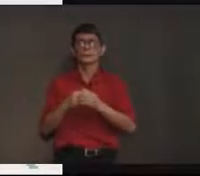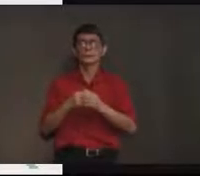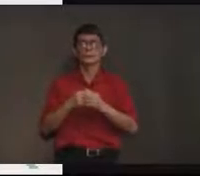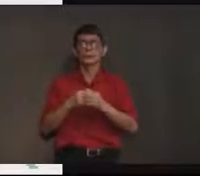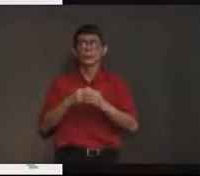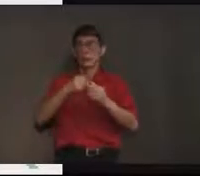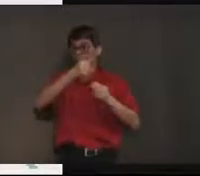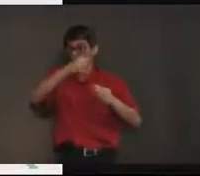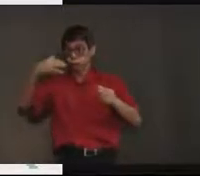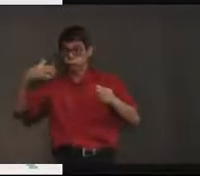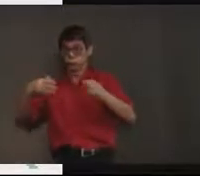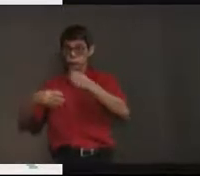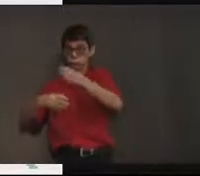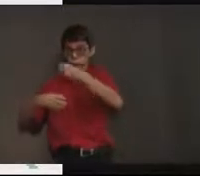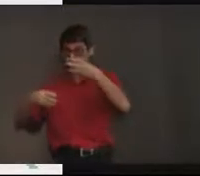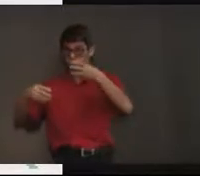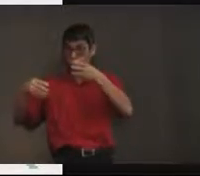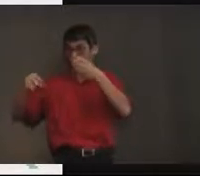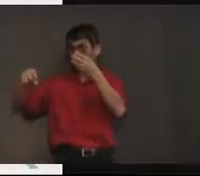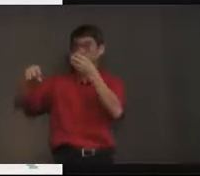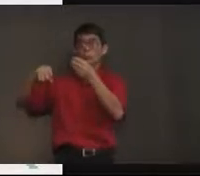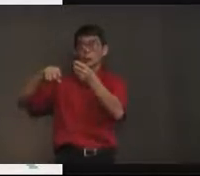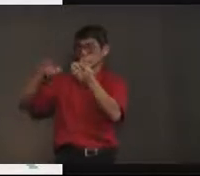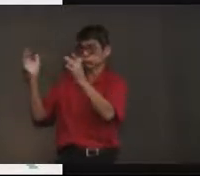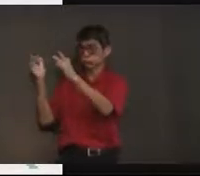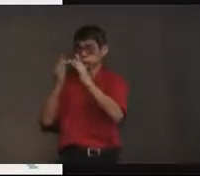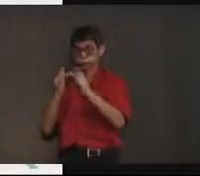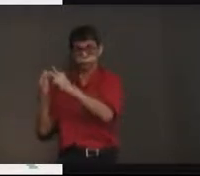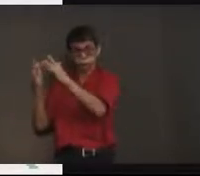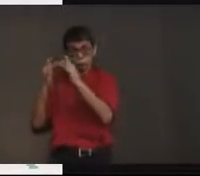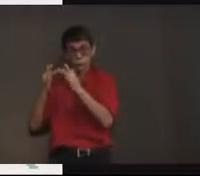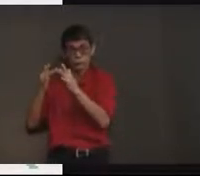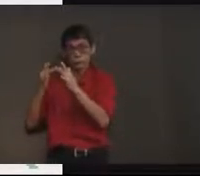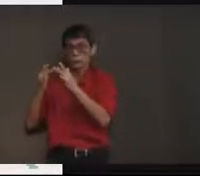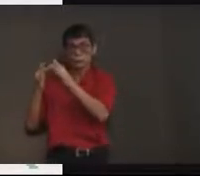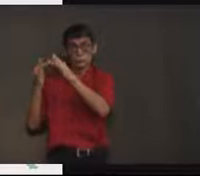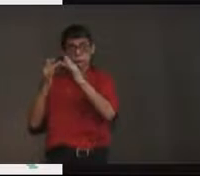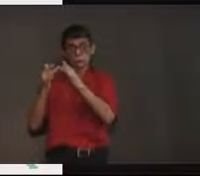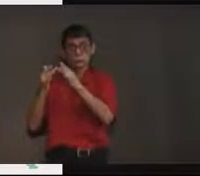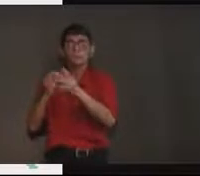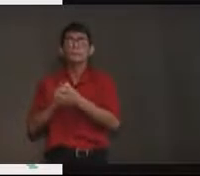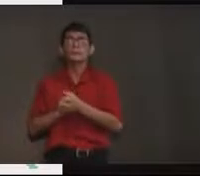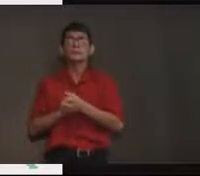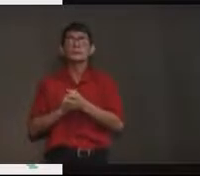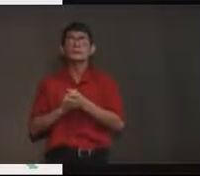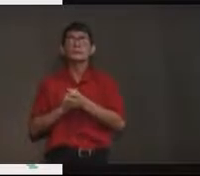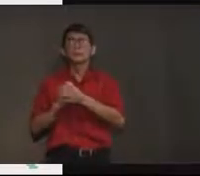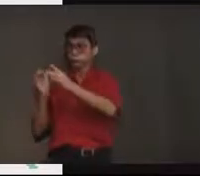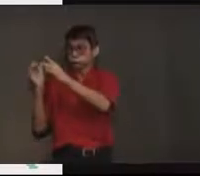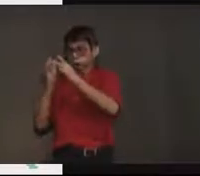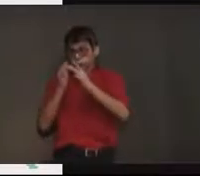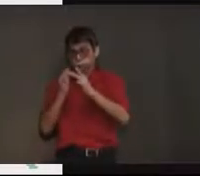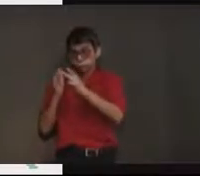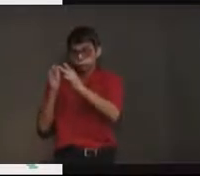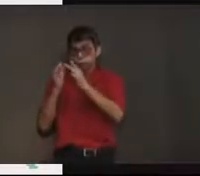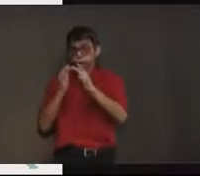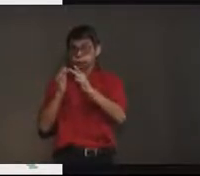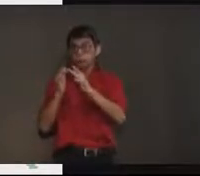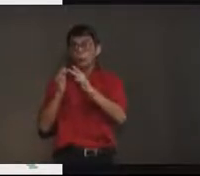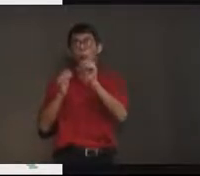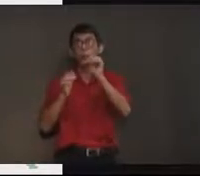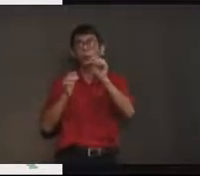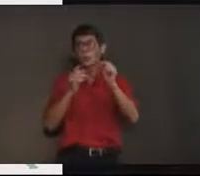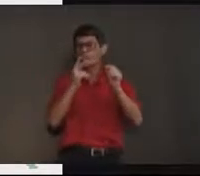interagindo entre eles que era aquele termo na equação de interação entre o e ver vão interagindo ao ponto de